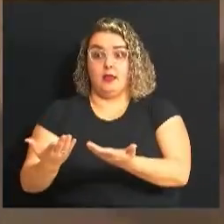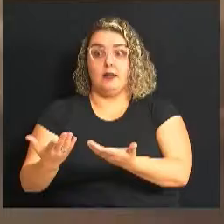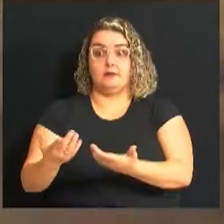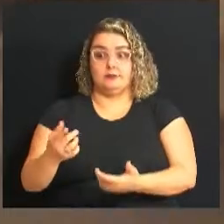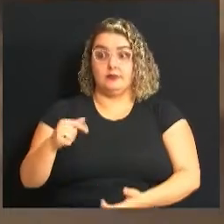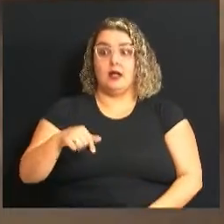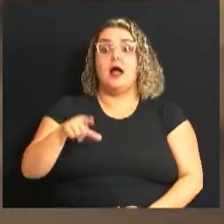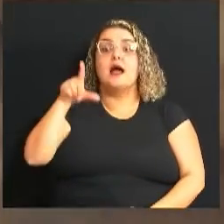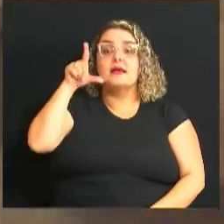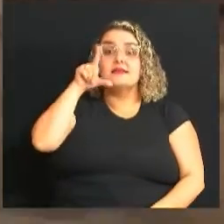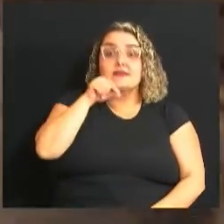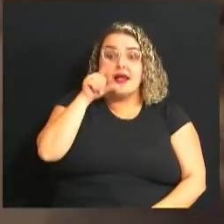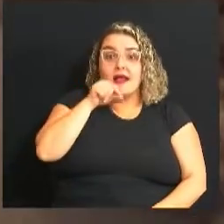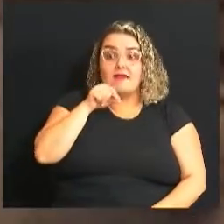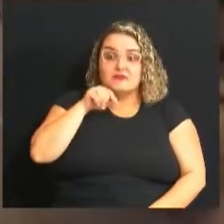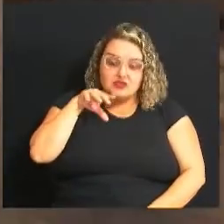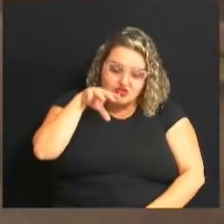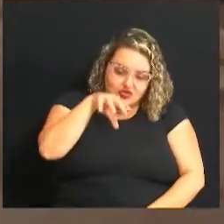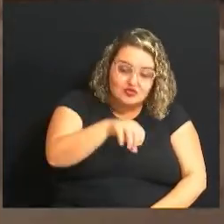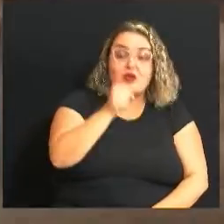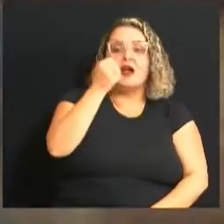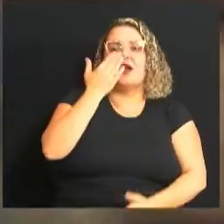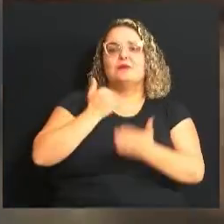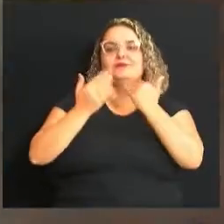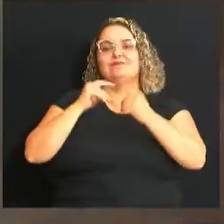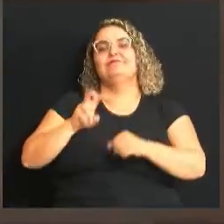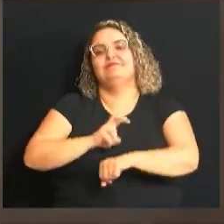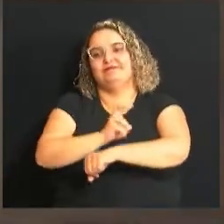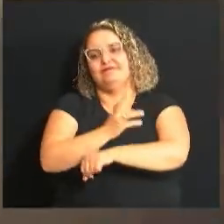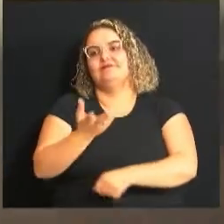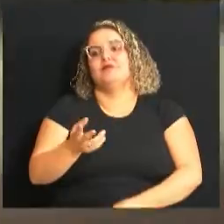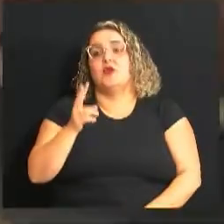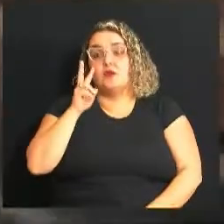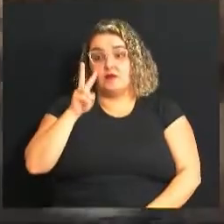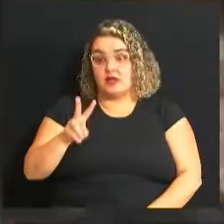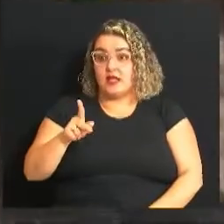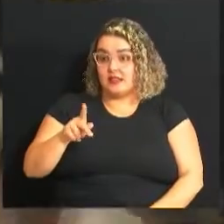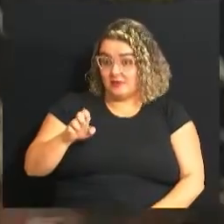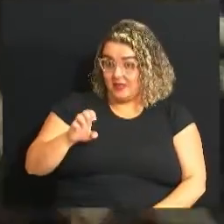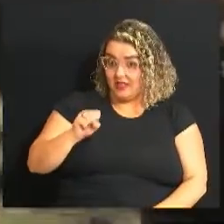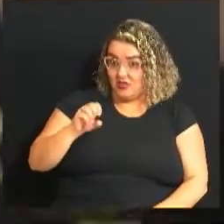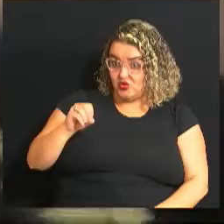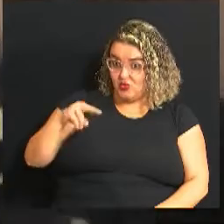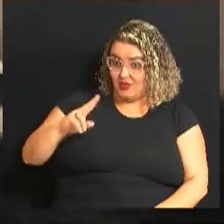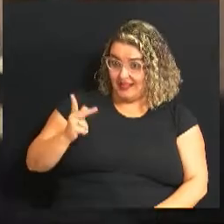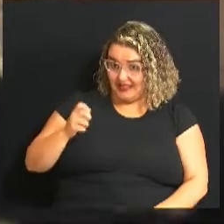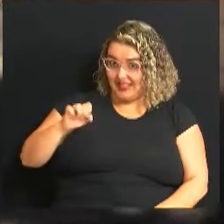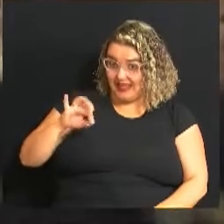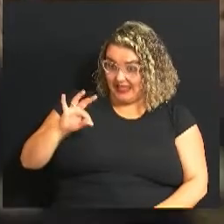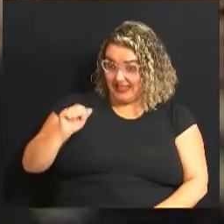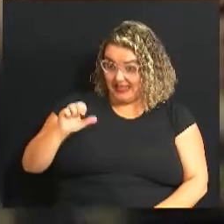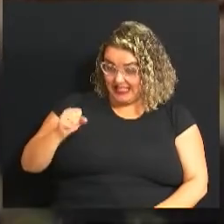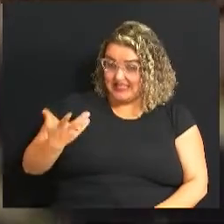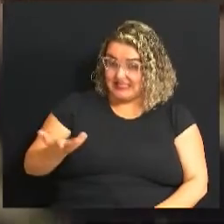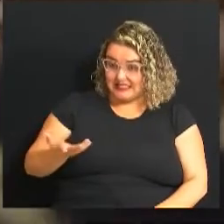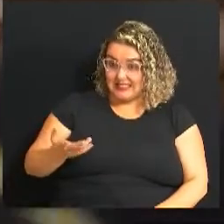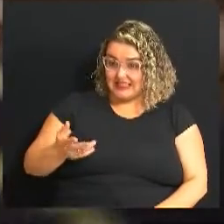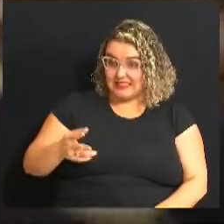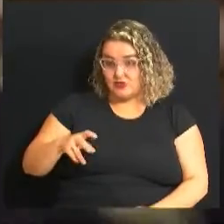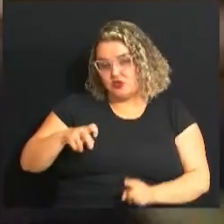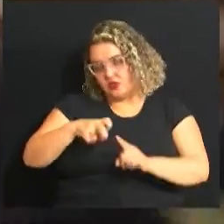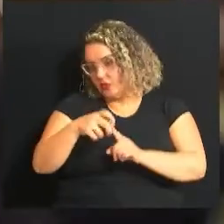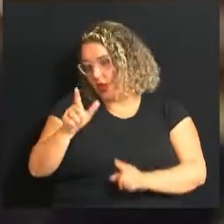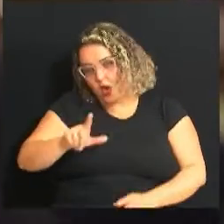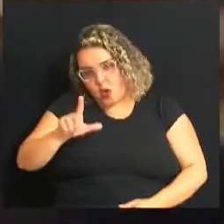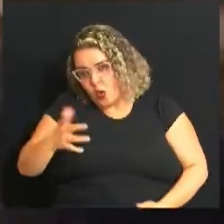aves. Além disso, quando a gente olha para as serpentes peçonhentas, ali, além do acidente, é óbvio, que é